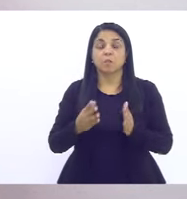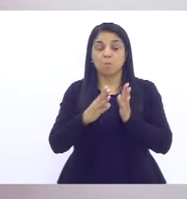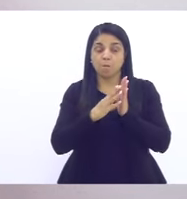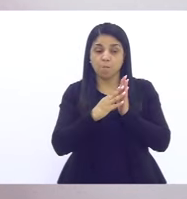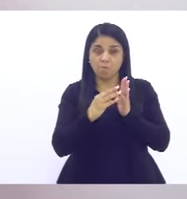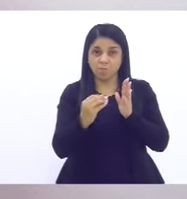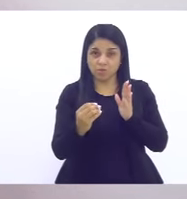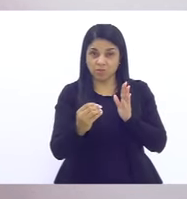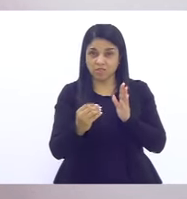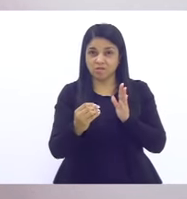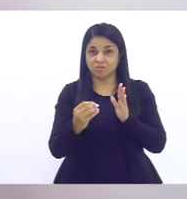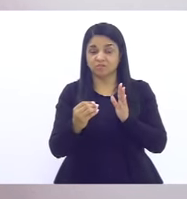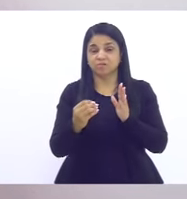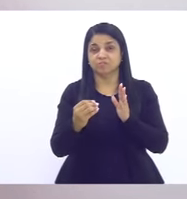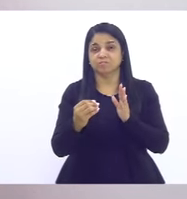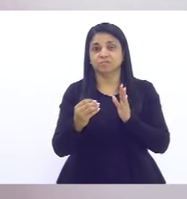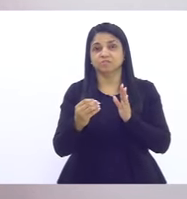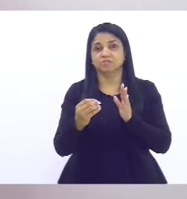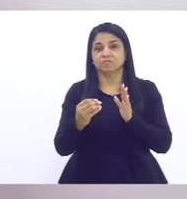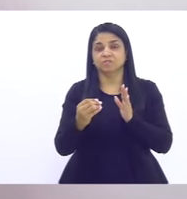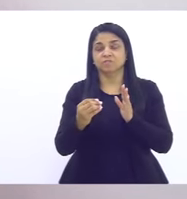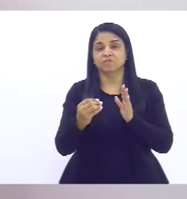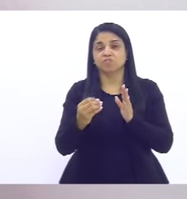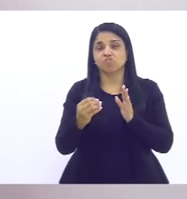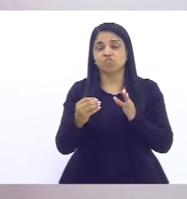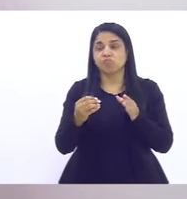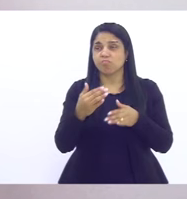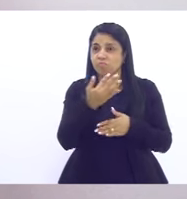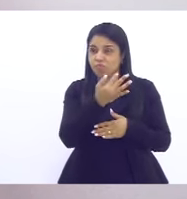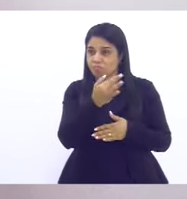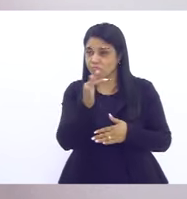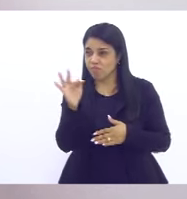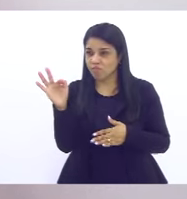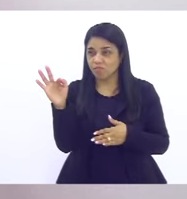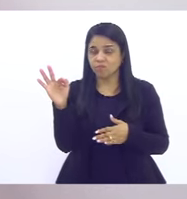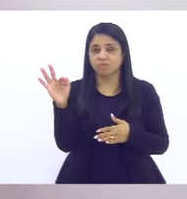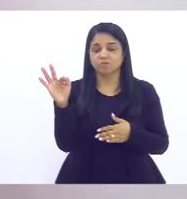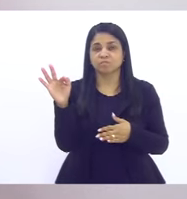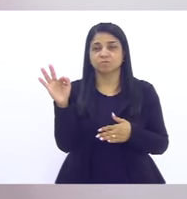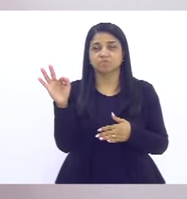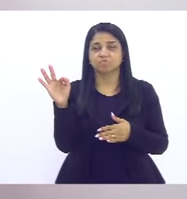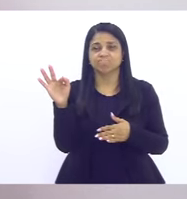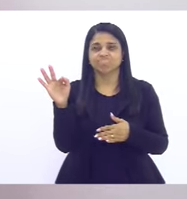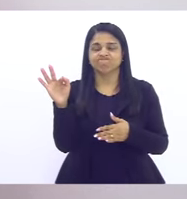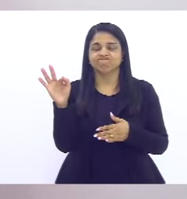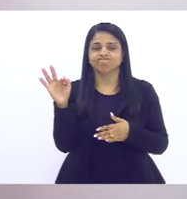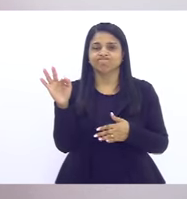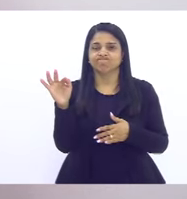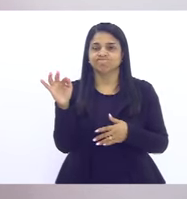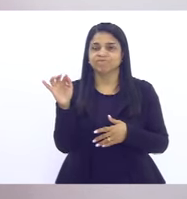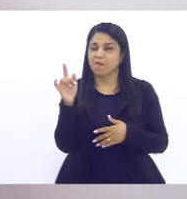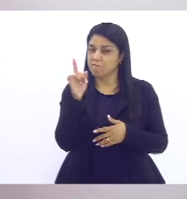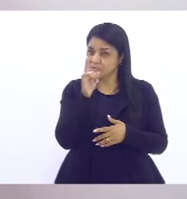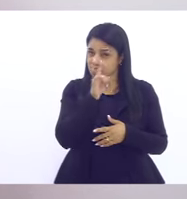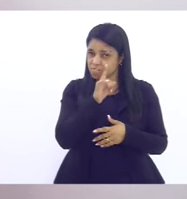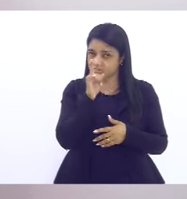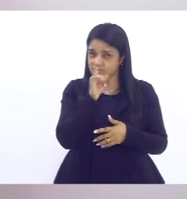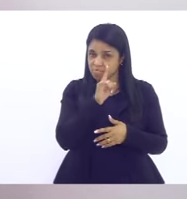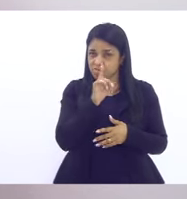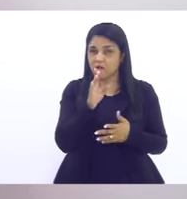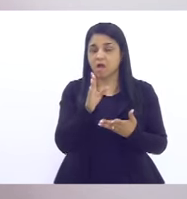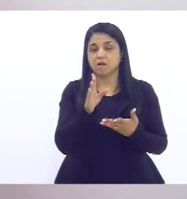modelo de federação, né, que, em alguns momentos, peca, não é, com